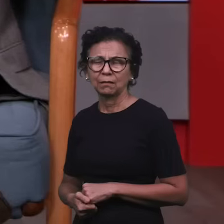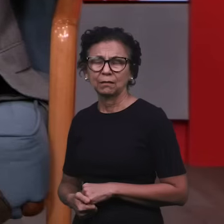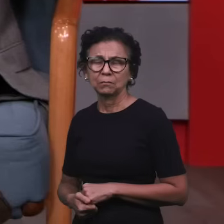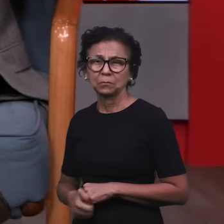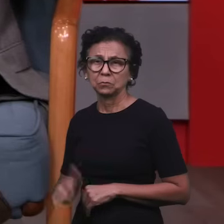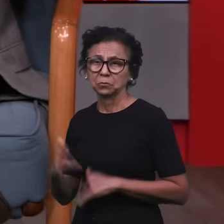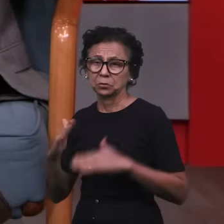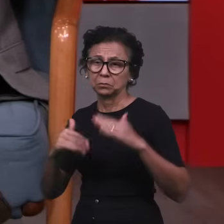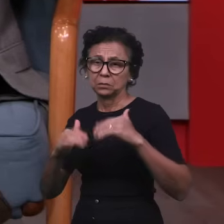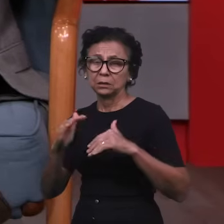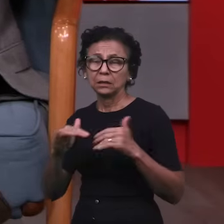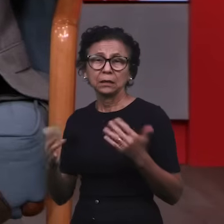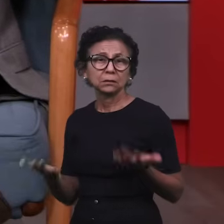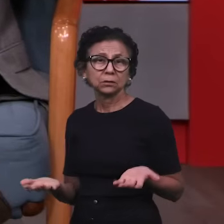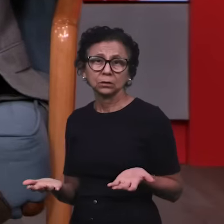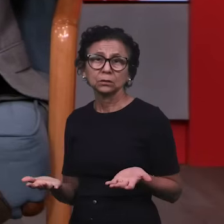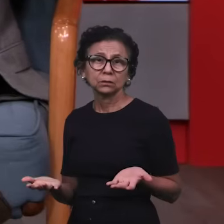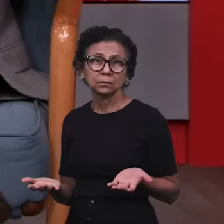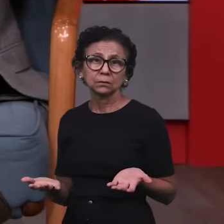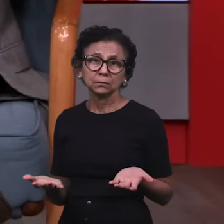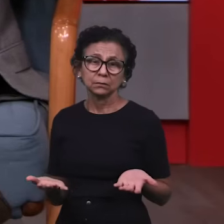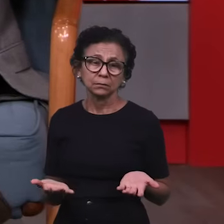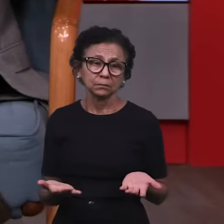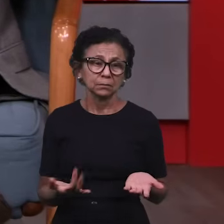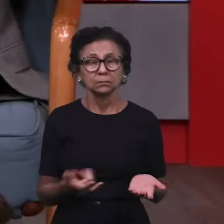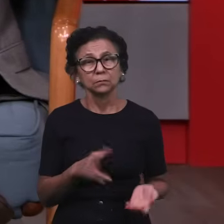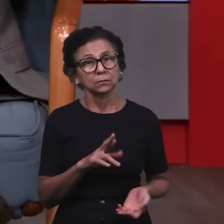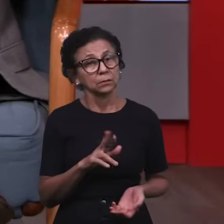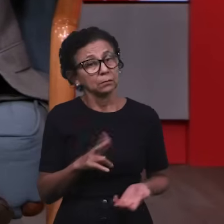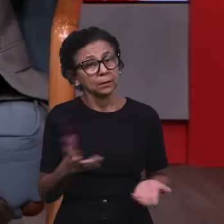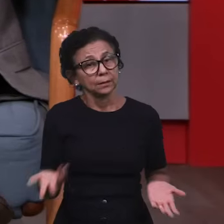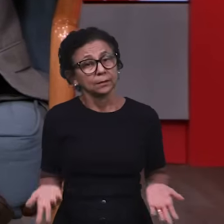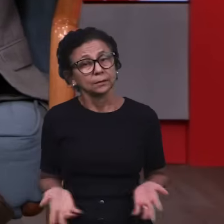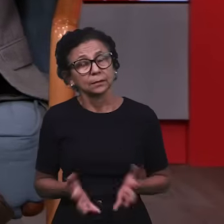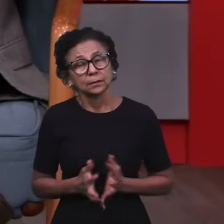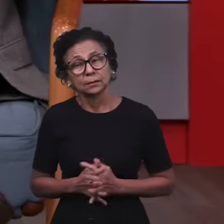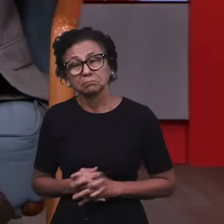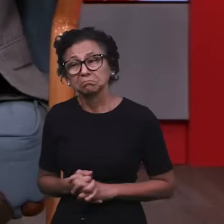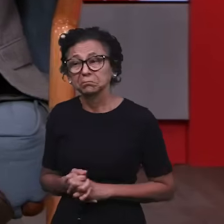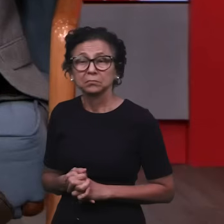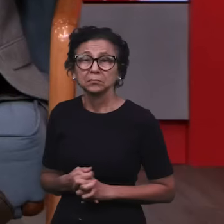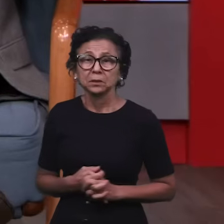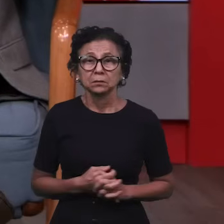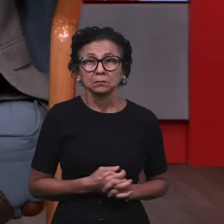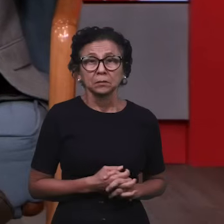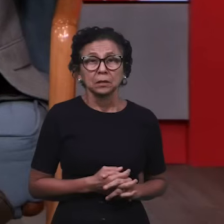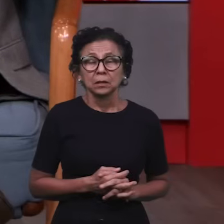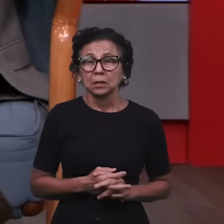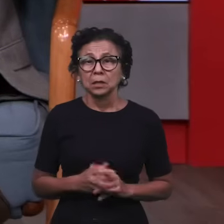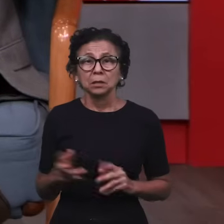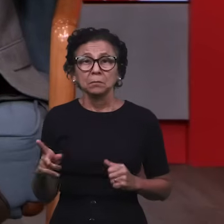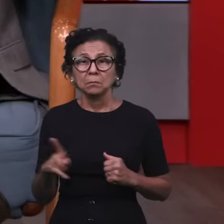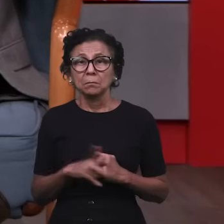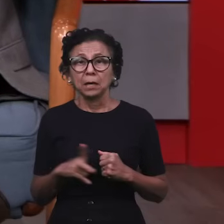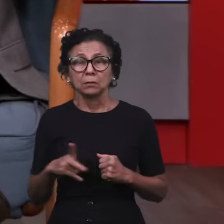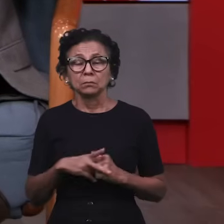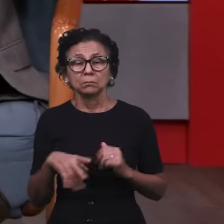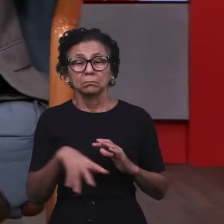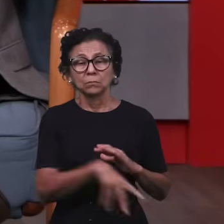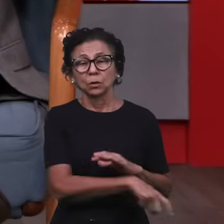de revelação nisso, isso é só entendimento racional mesmo. Pedro, ele tocou a espada